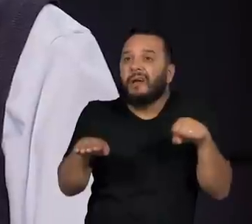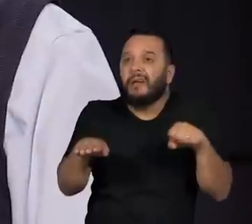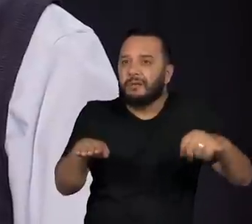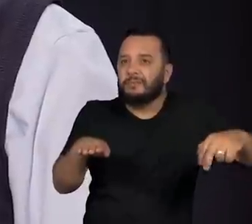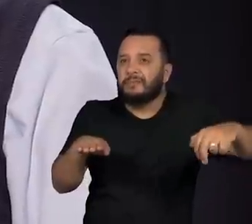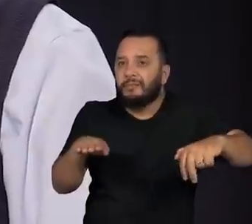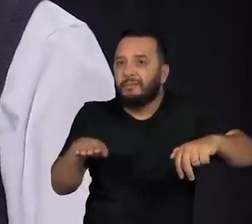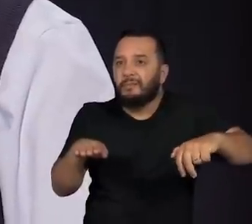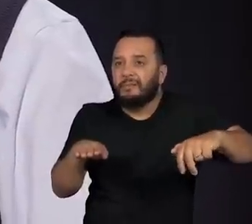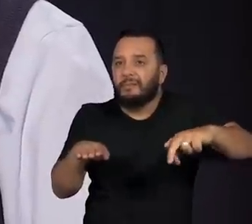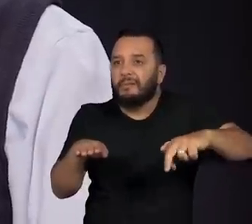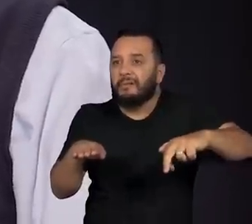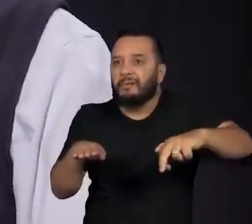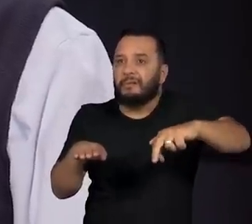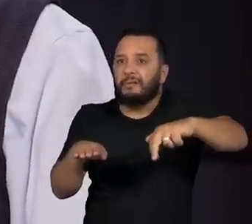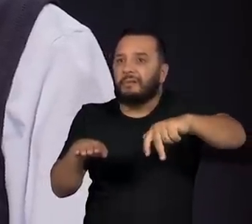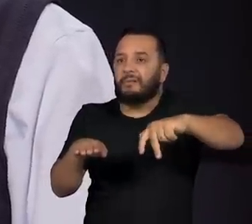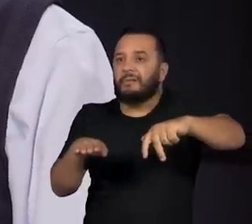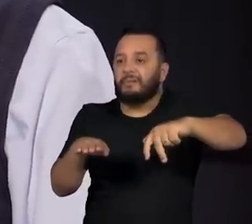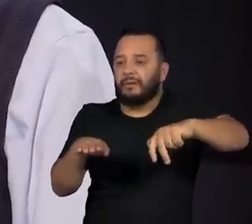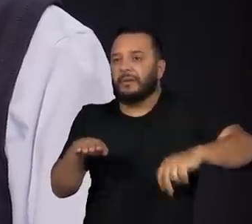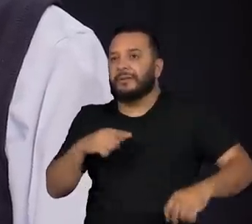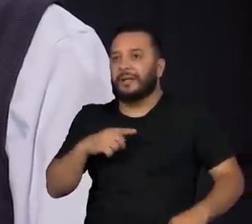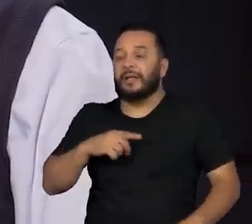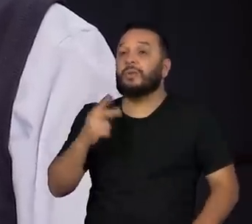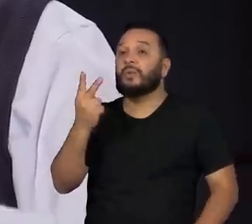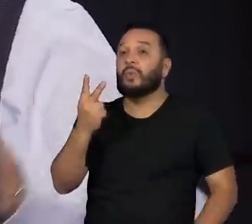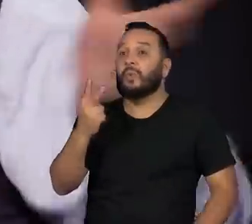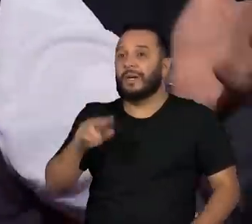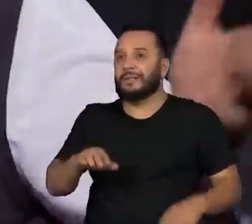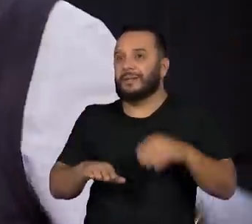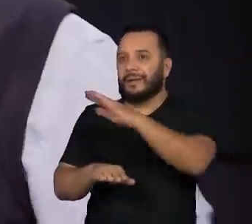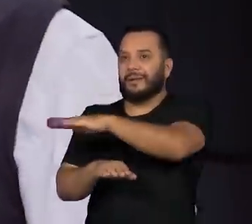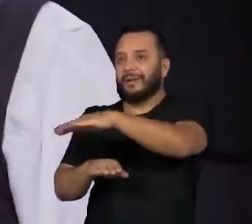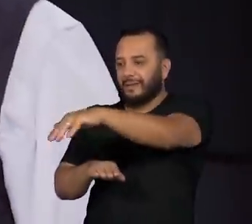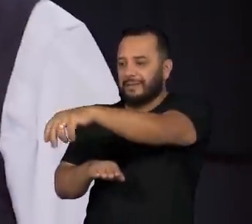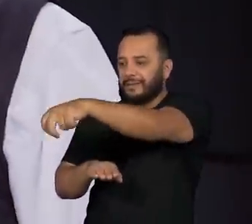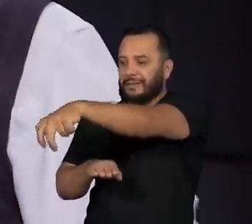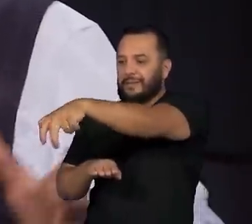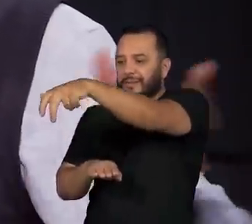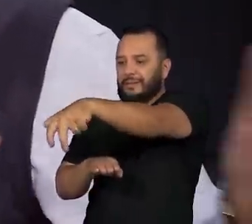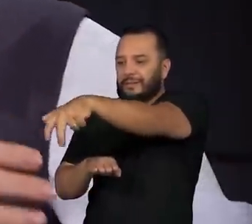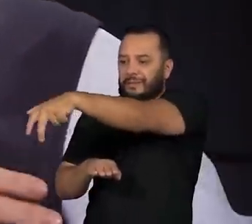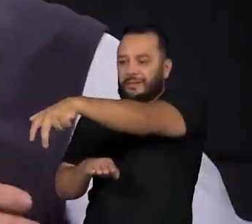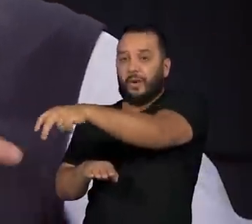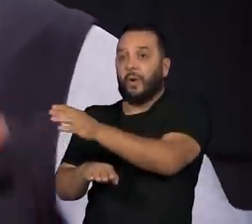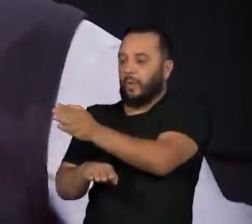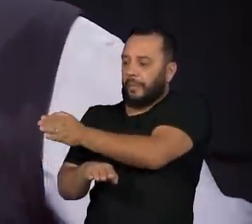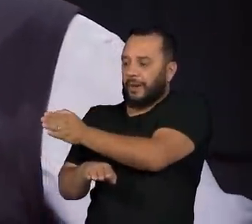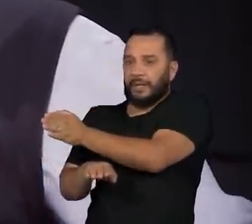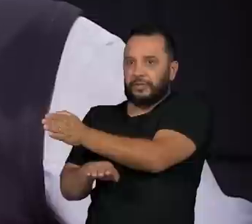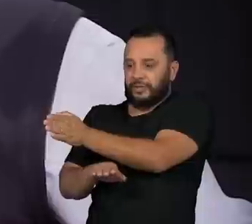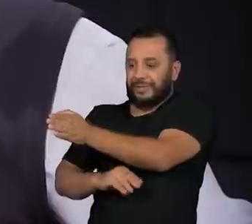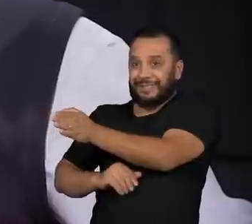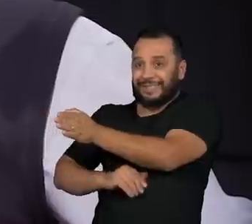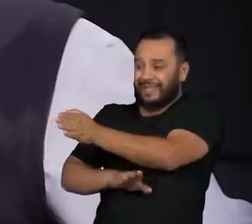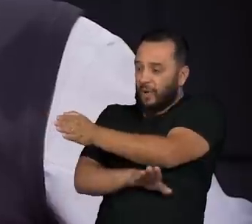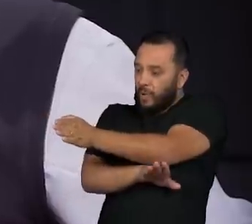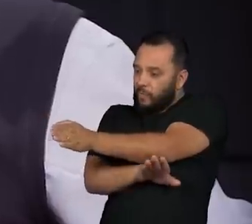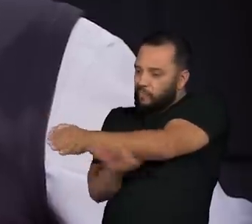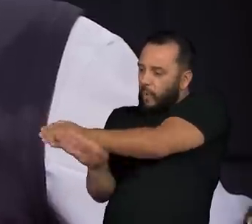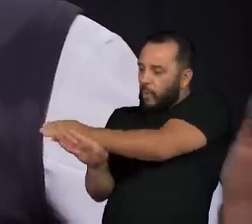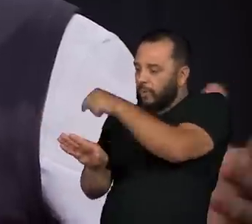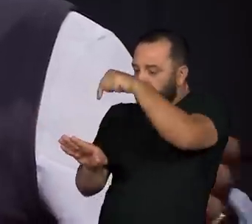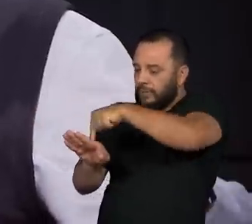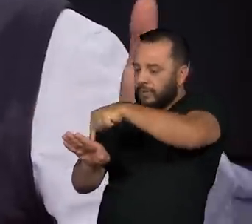E você tem do outro lado duas crianças e você pode jogar o cara na parede se você jogar o cara na parede você mata o dono do carro